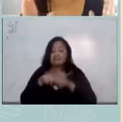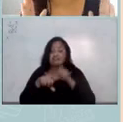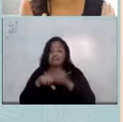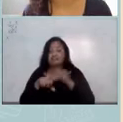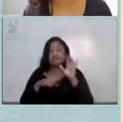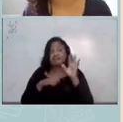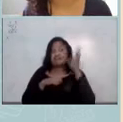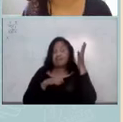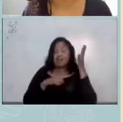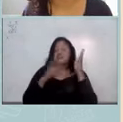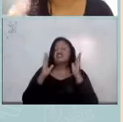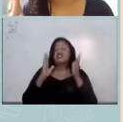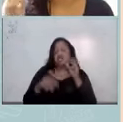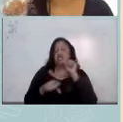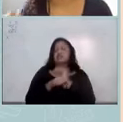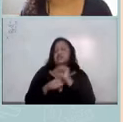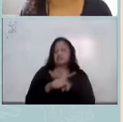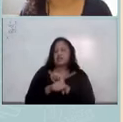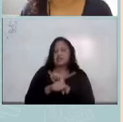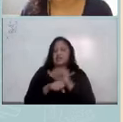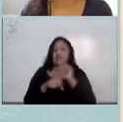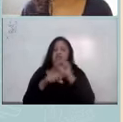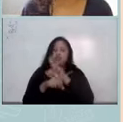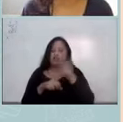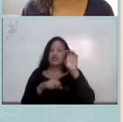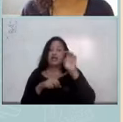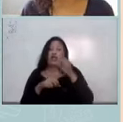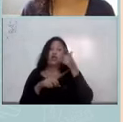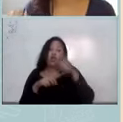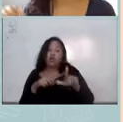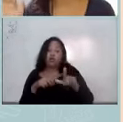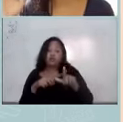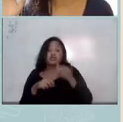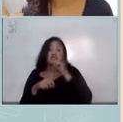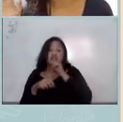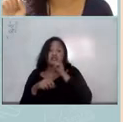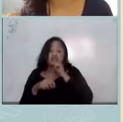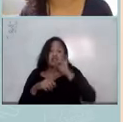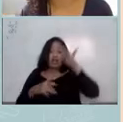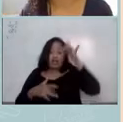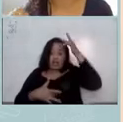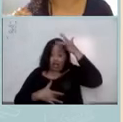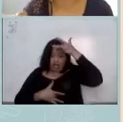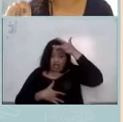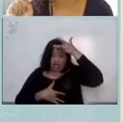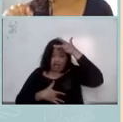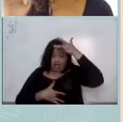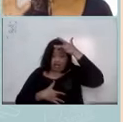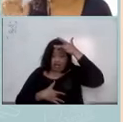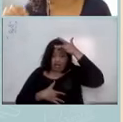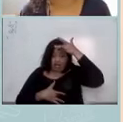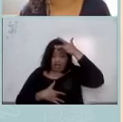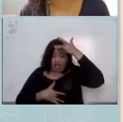esperado. Então, isso é uma endemia. Outro exemplo, a malária. Então, lá, a malária, ela é uma doença endêmica lá da região